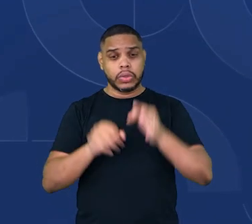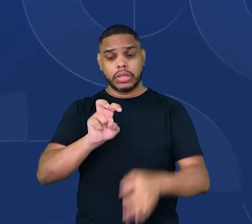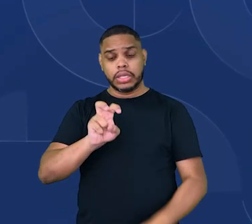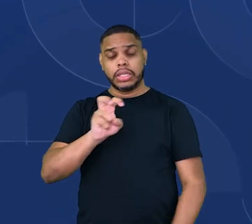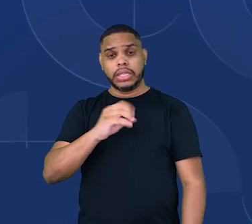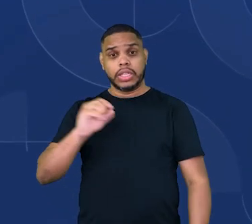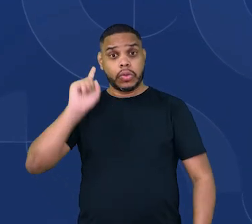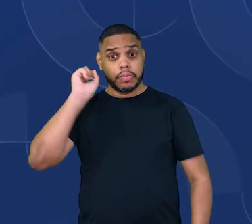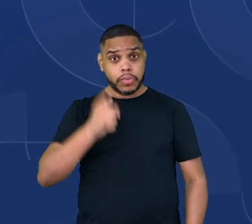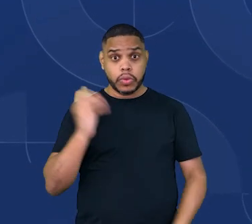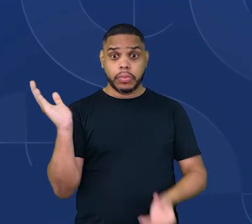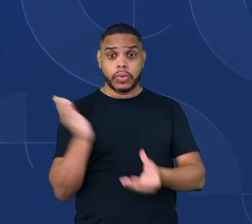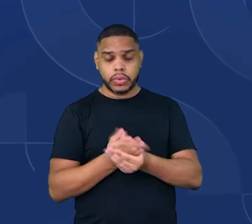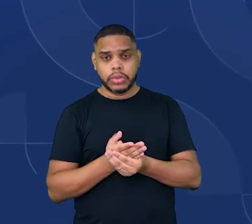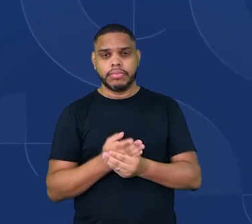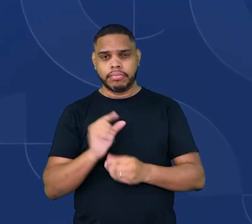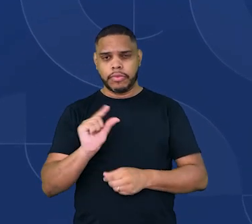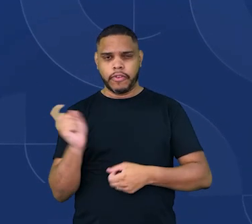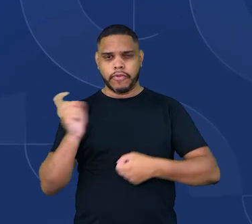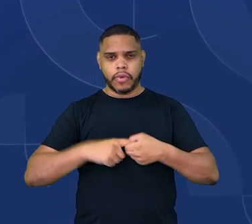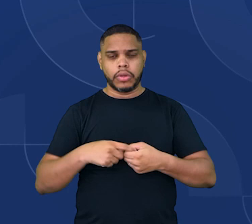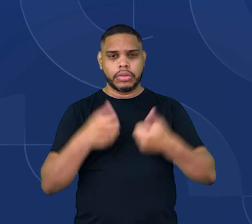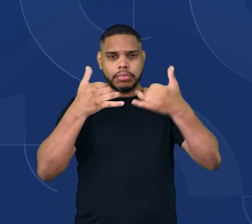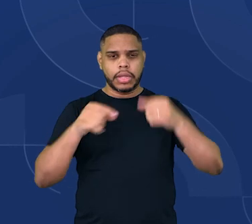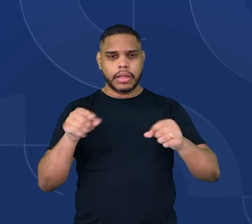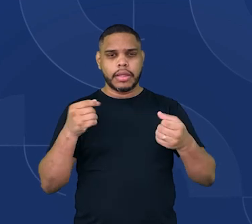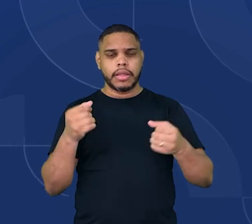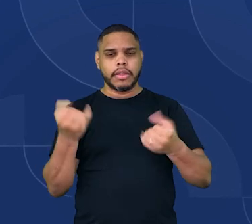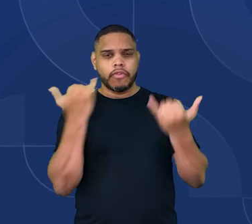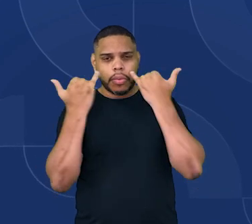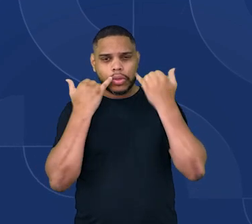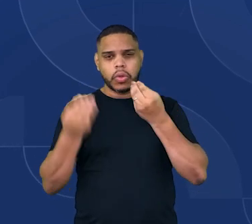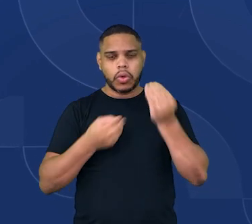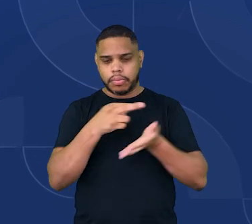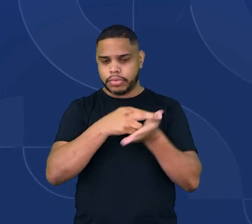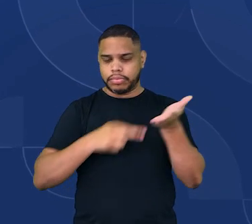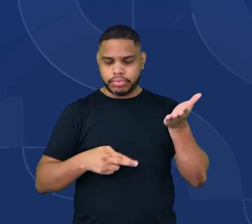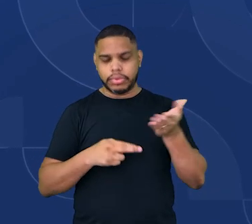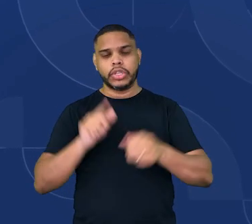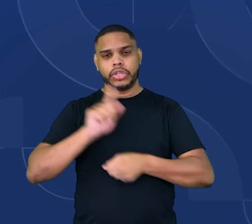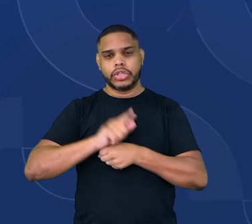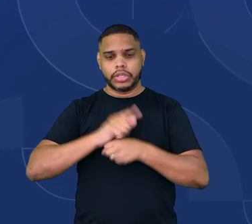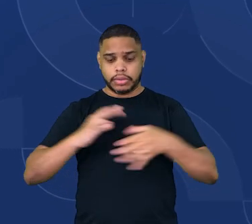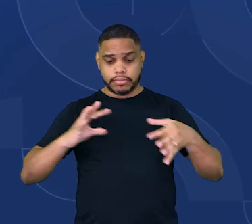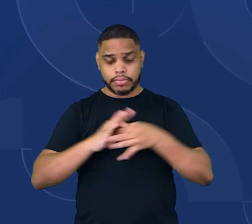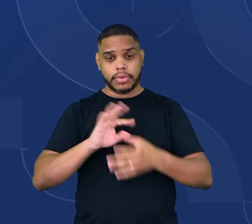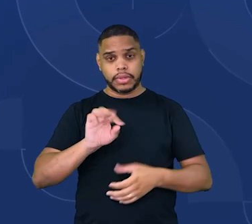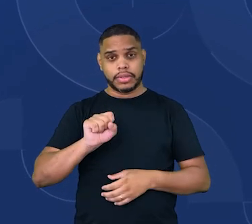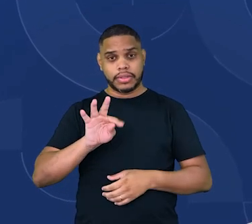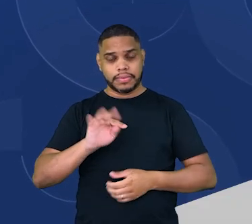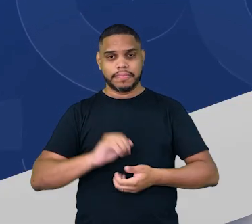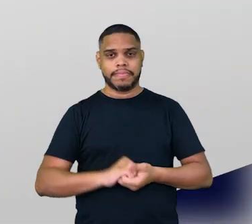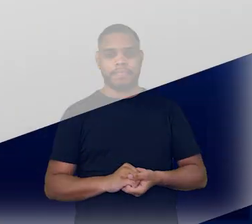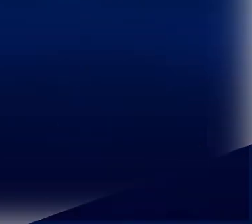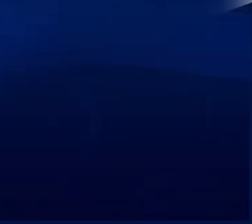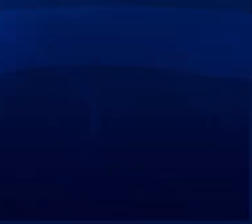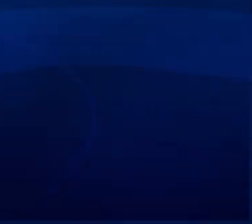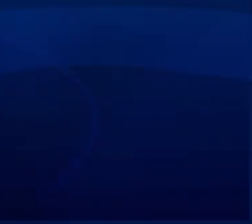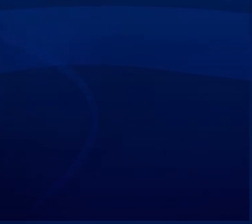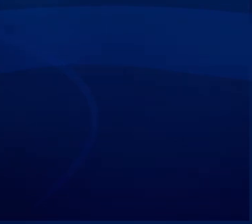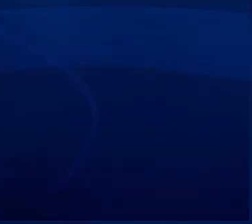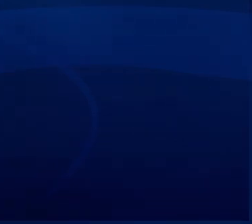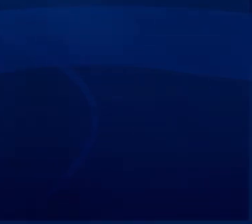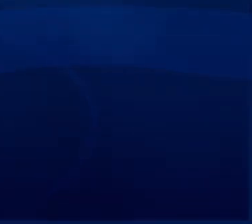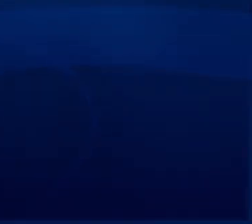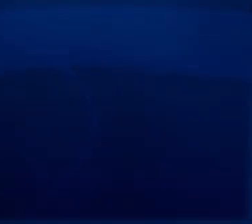mais de 500 mil processos. Já a gente te mostra os dados completos do relatório de gestão integrado do TST.